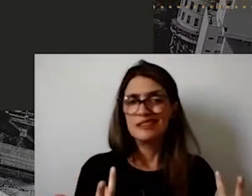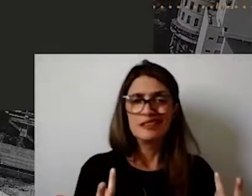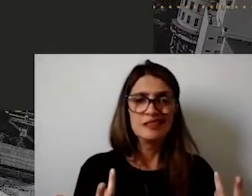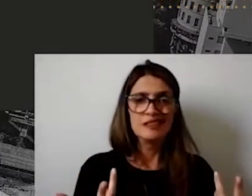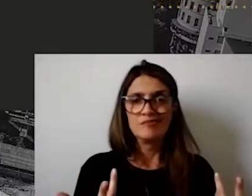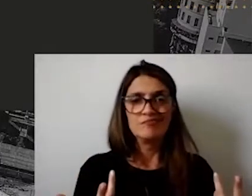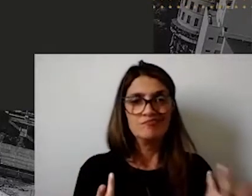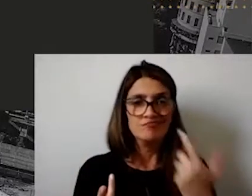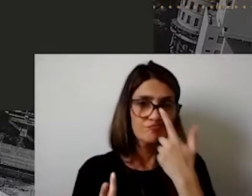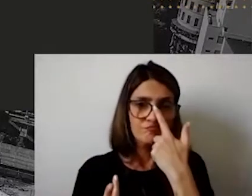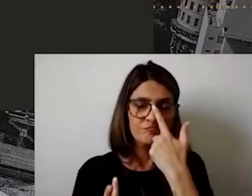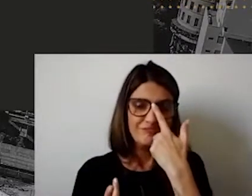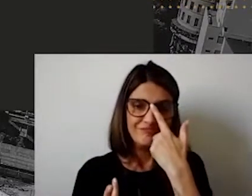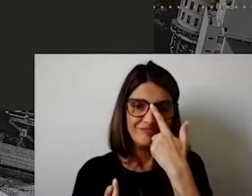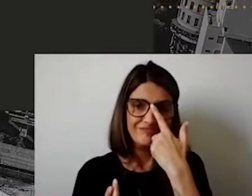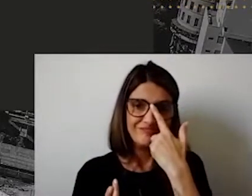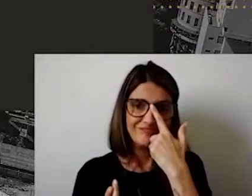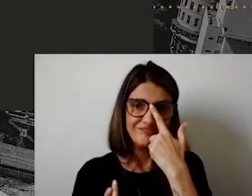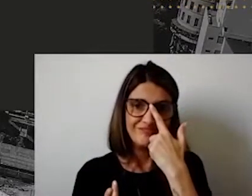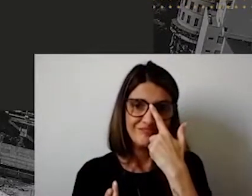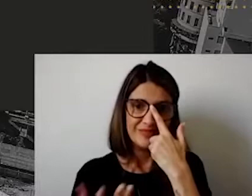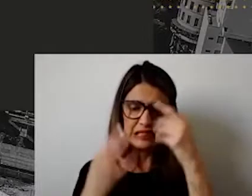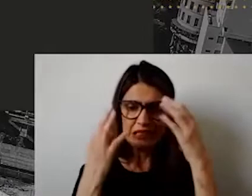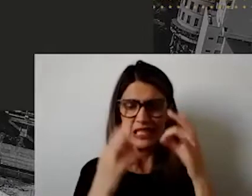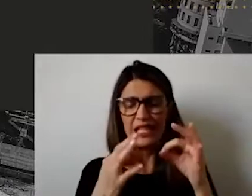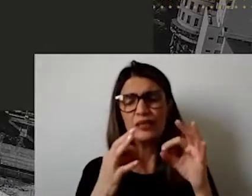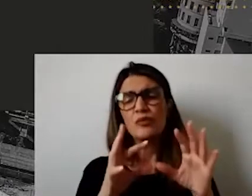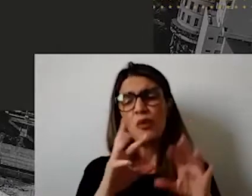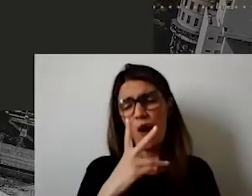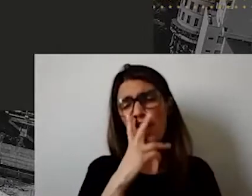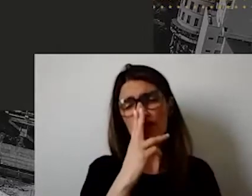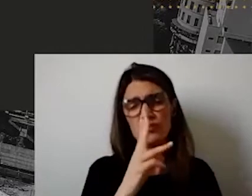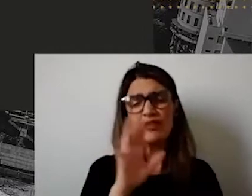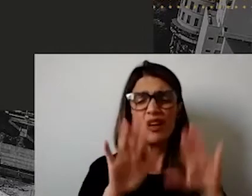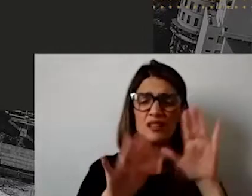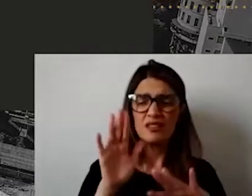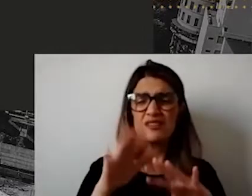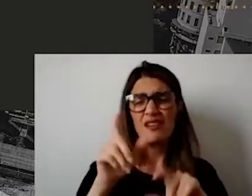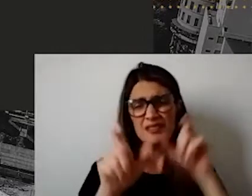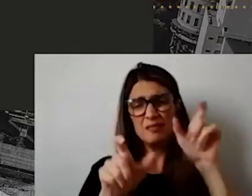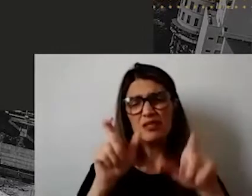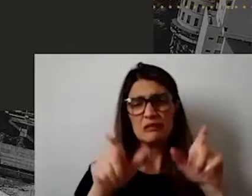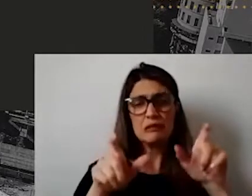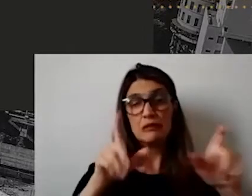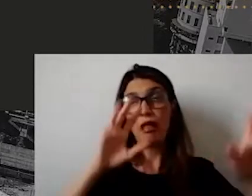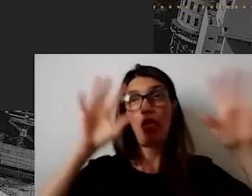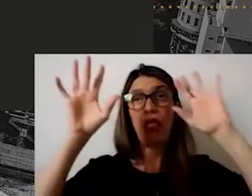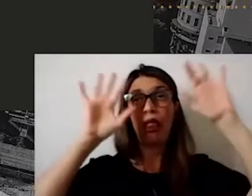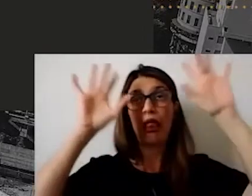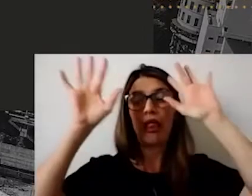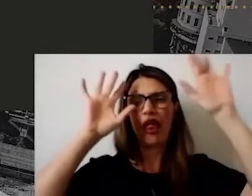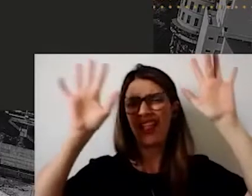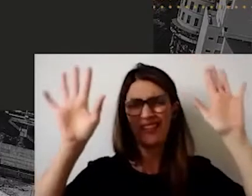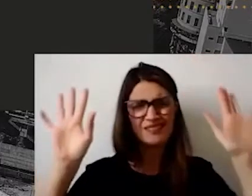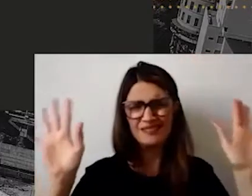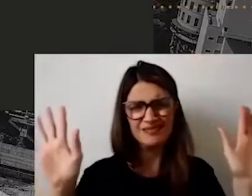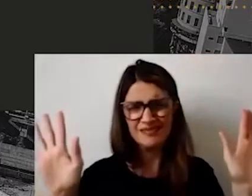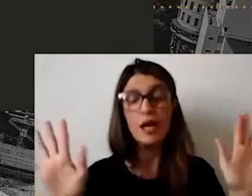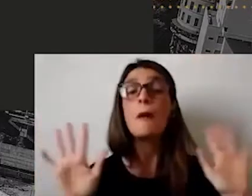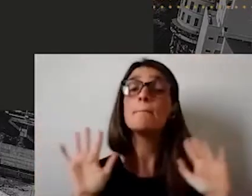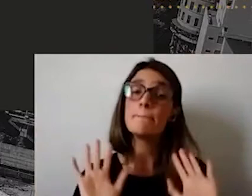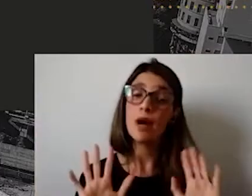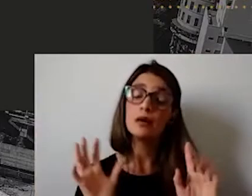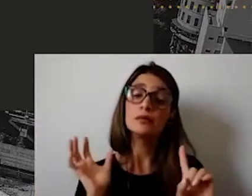crível, né? Mas eu acho uma fantasia de algumas pessoas, alguns segmentos. Mas tem sim uma influência no